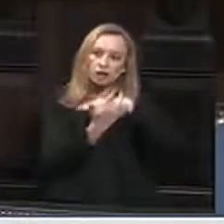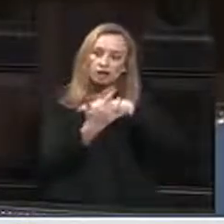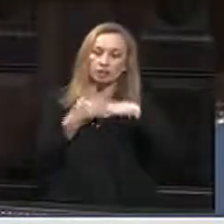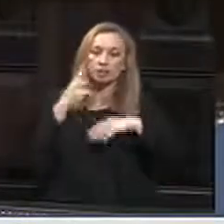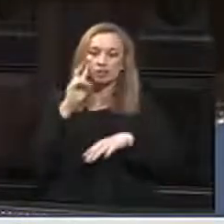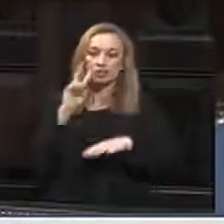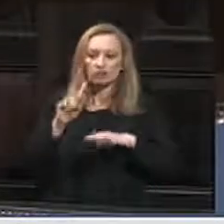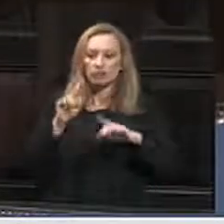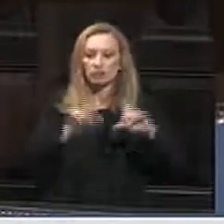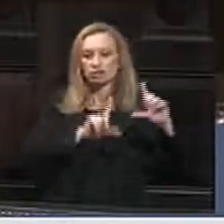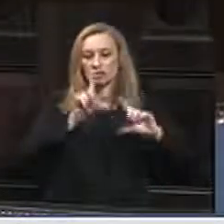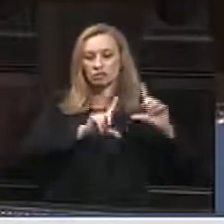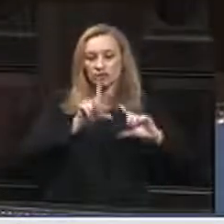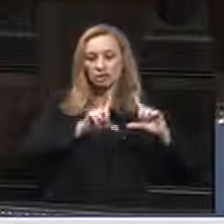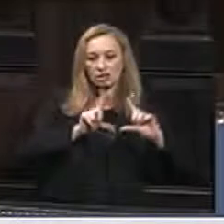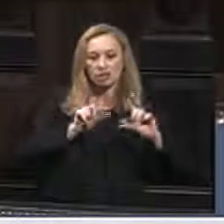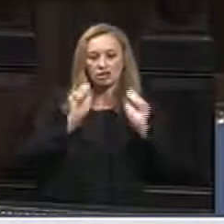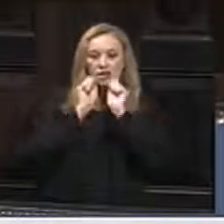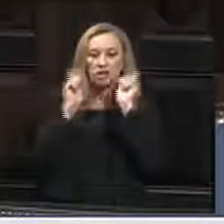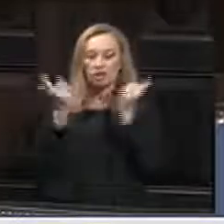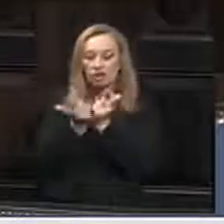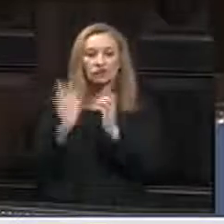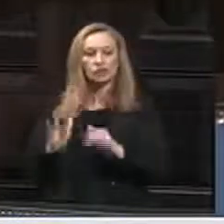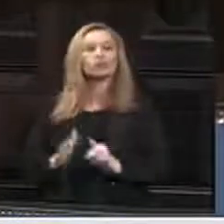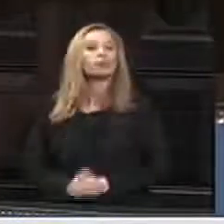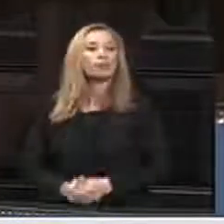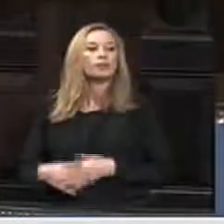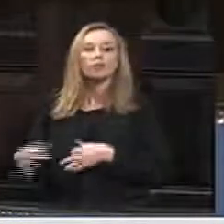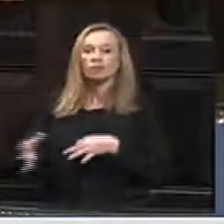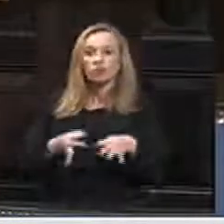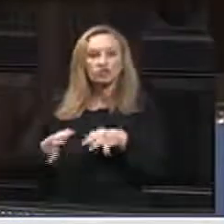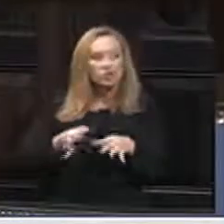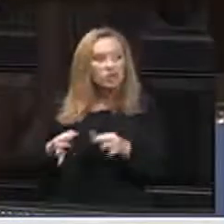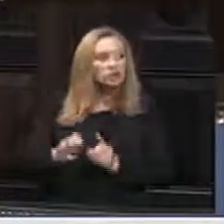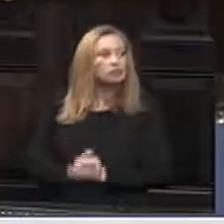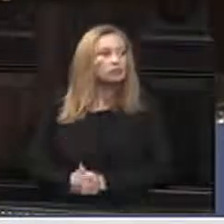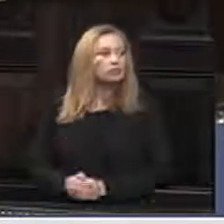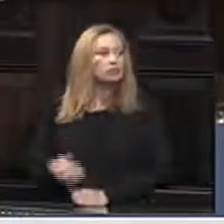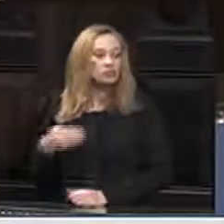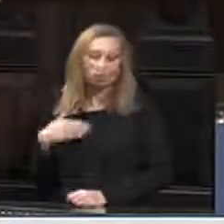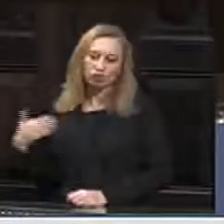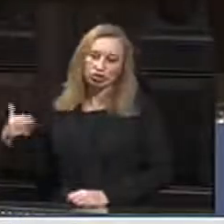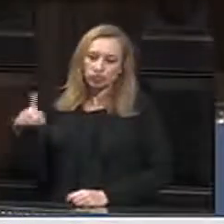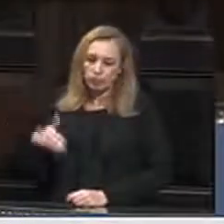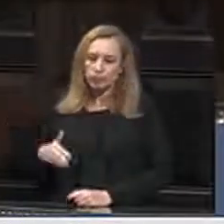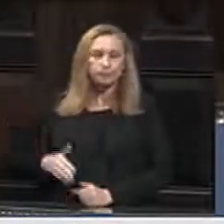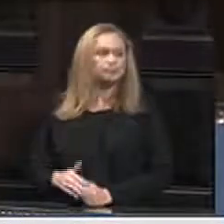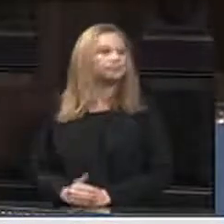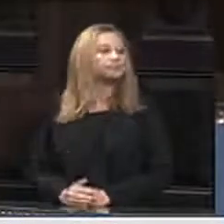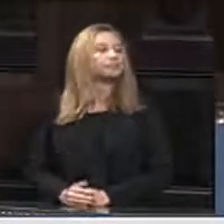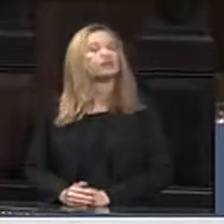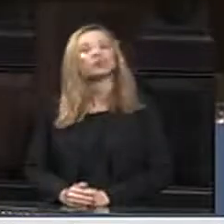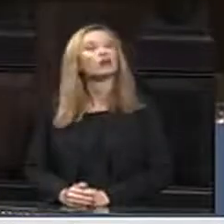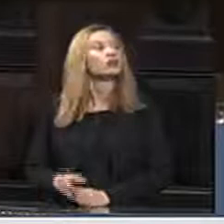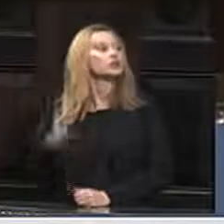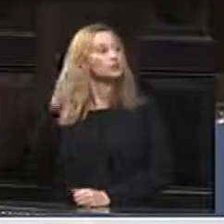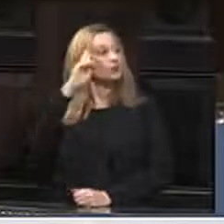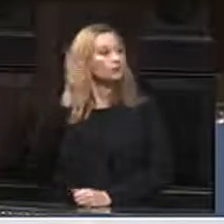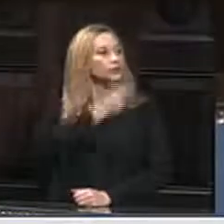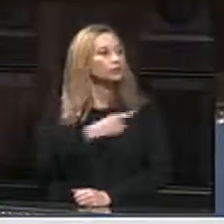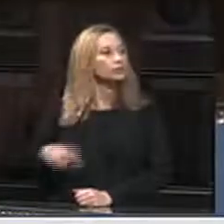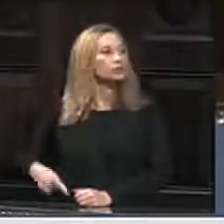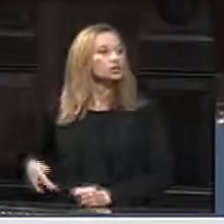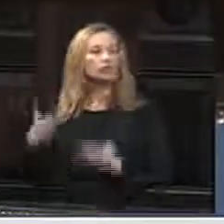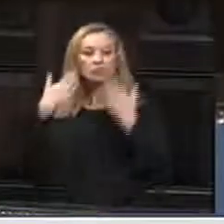nos acompanham pelas redes sociais. Esse projeto, quando eu cheguei aqui na casa, presidente, apresentei